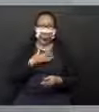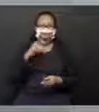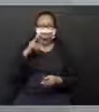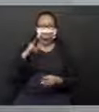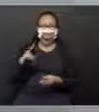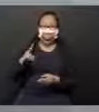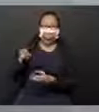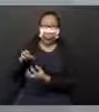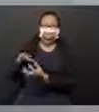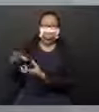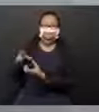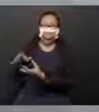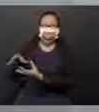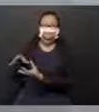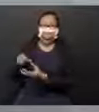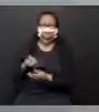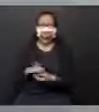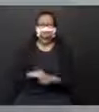Vamos lá.